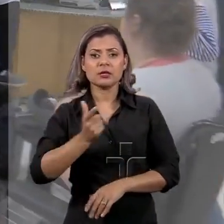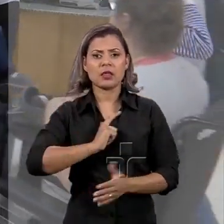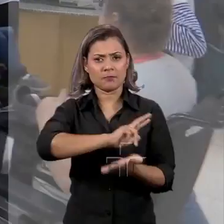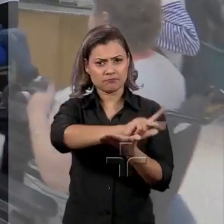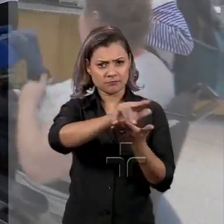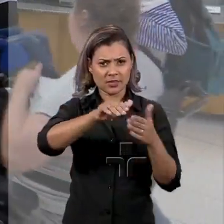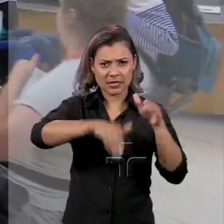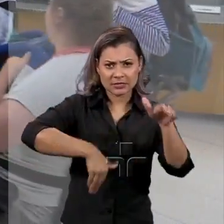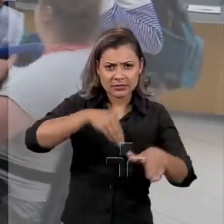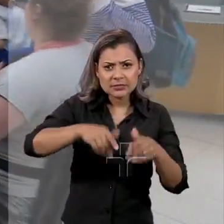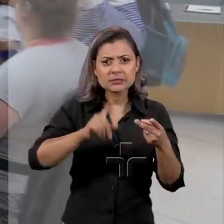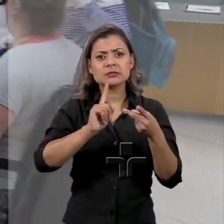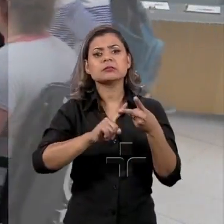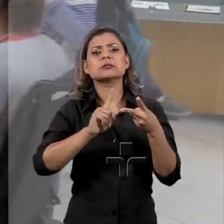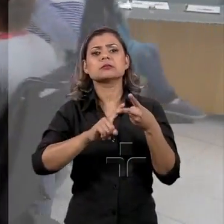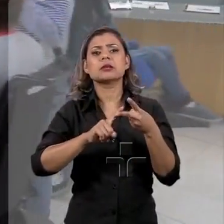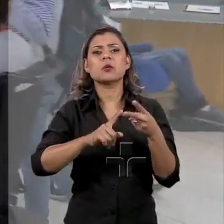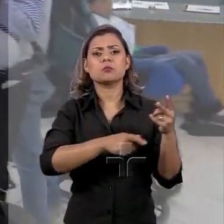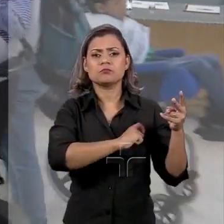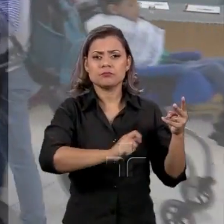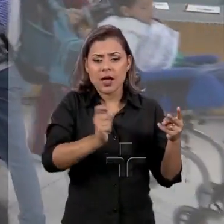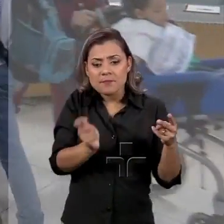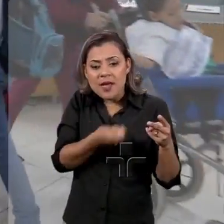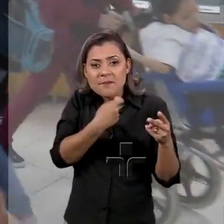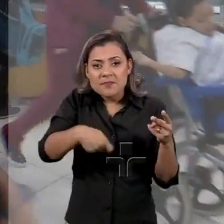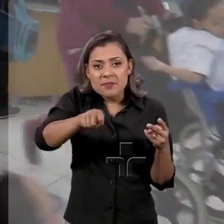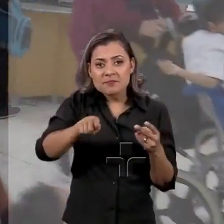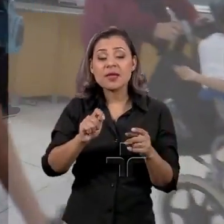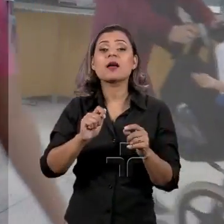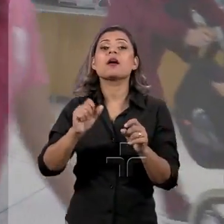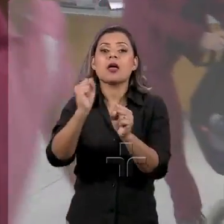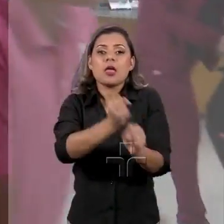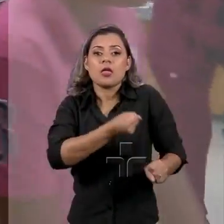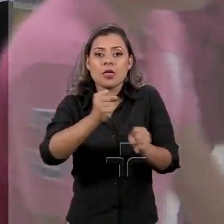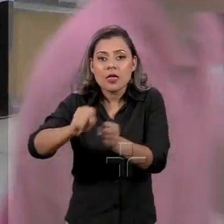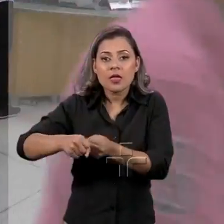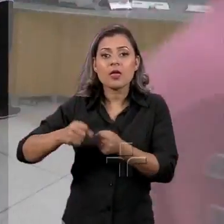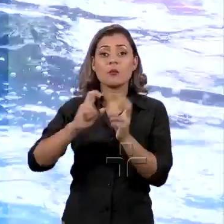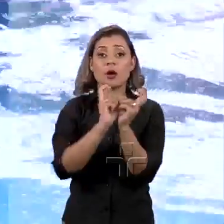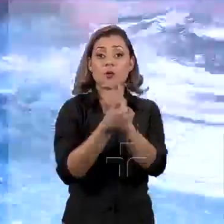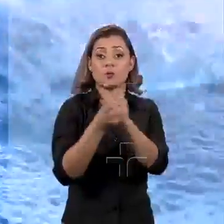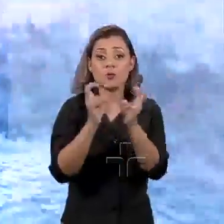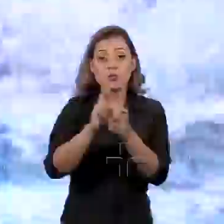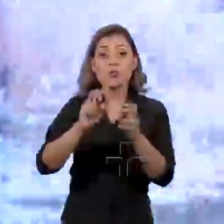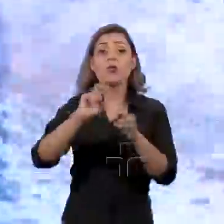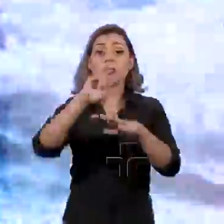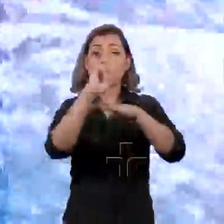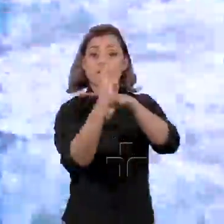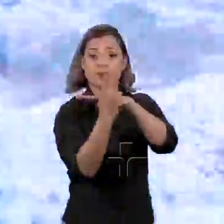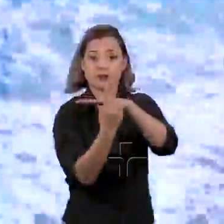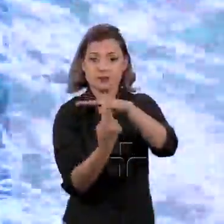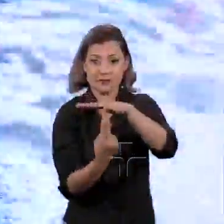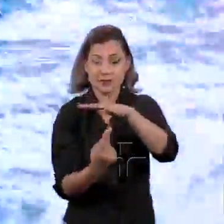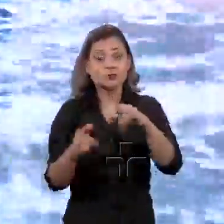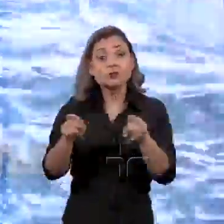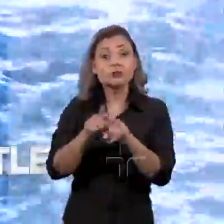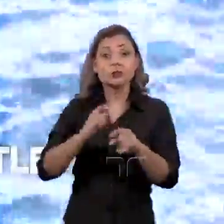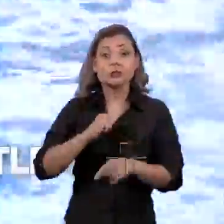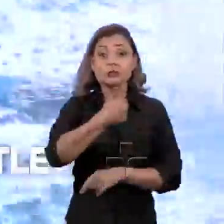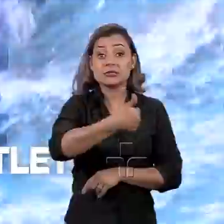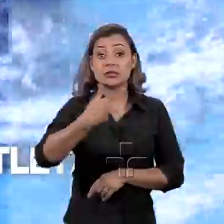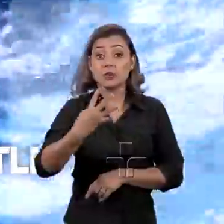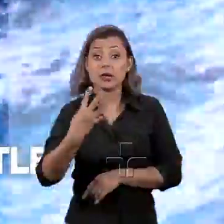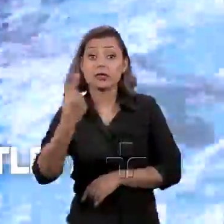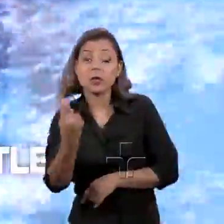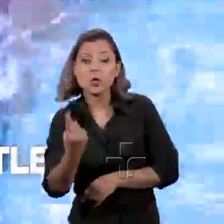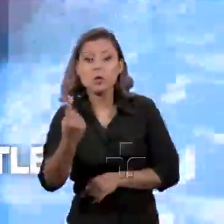de natação, bocha, tênis de mesa, remo, capoeira e nado sincronizado. Revelou habilidades de 141